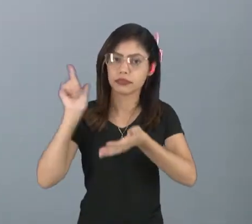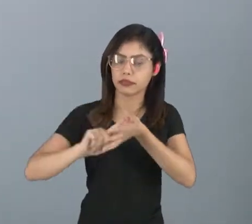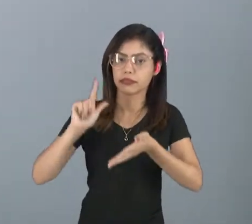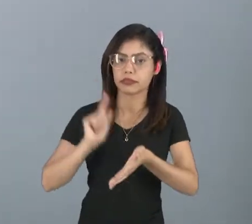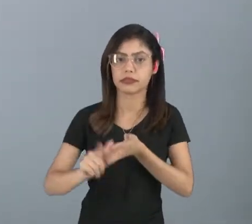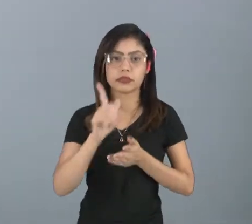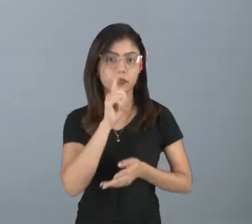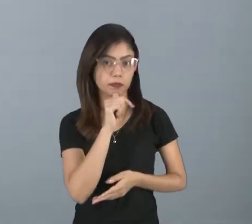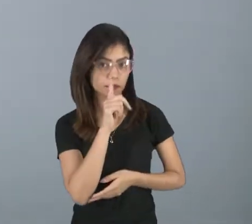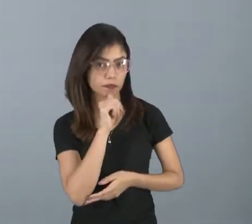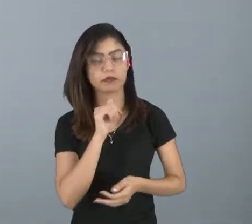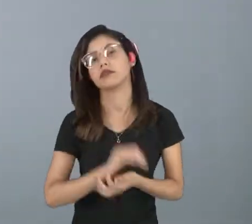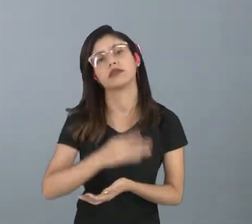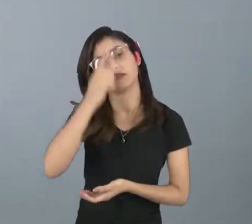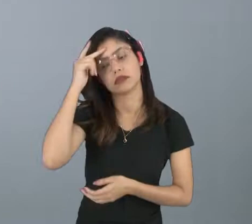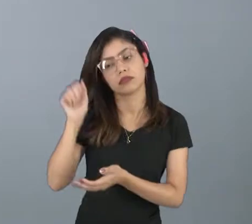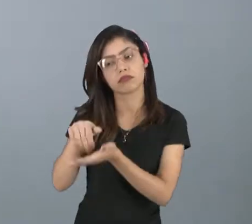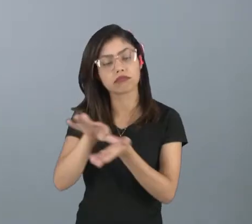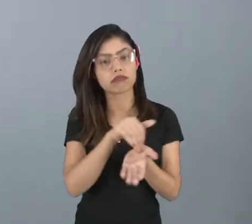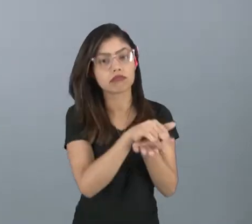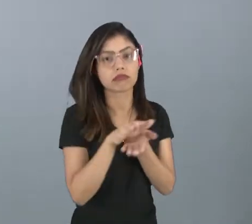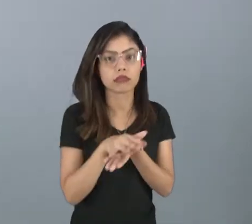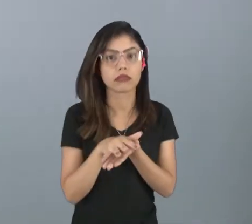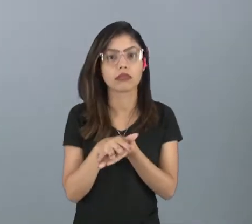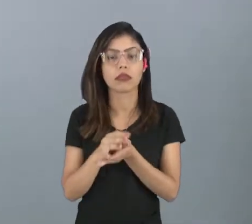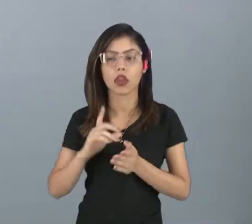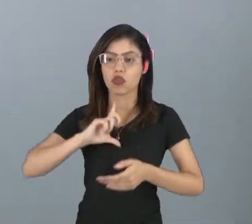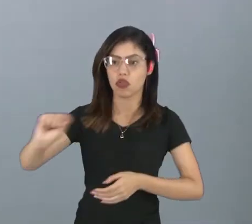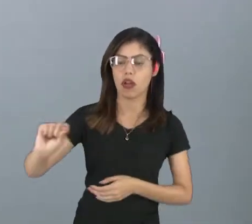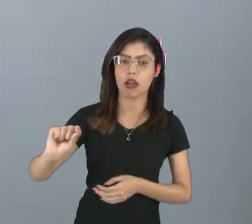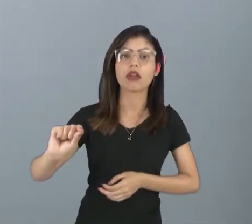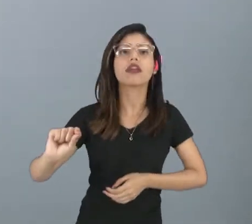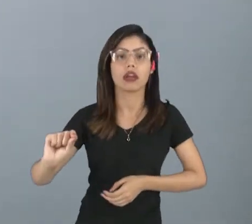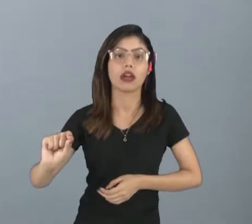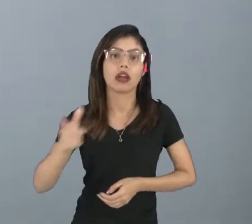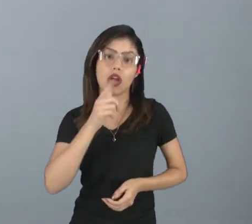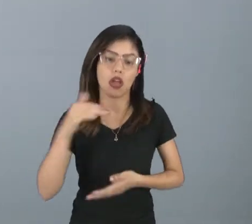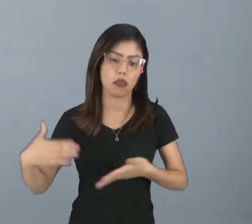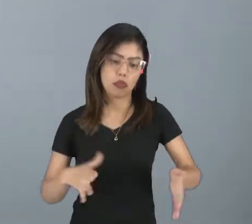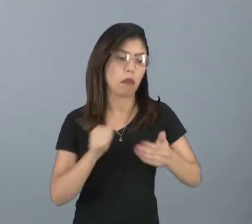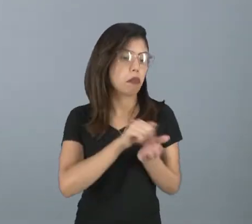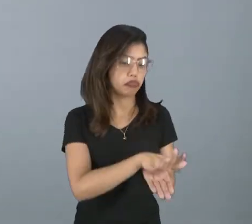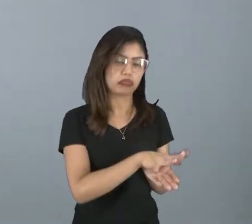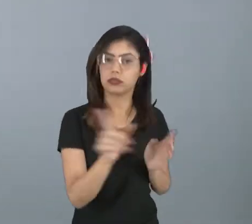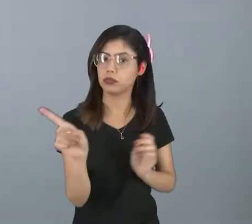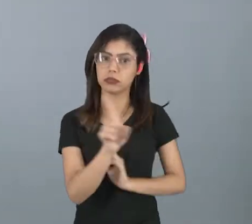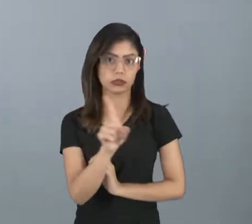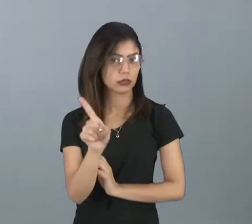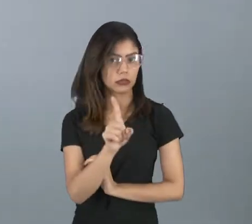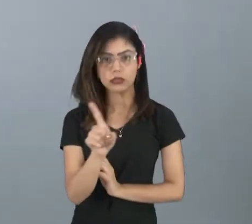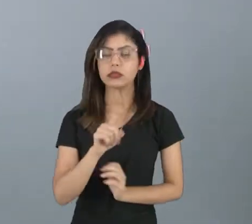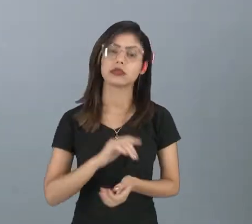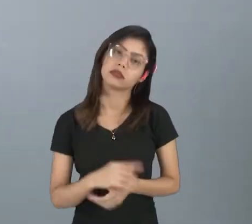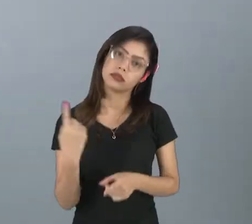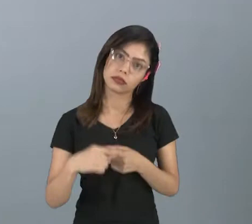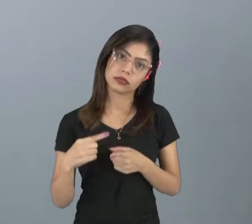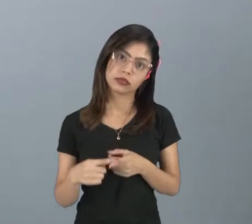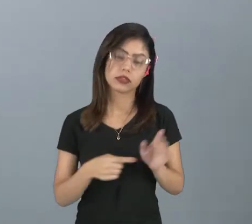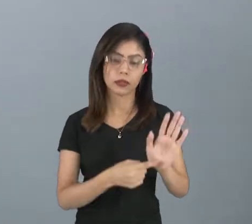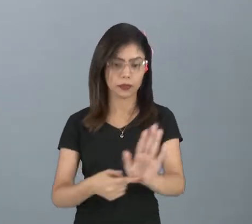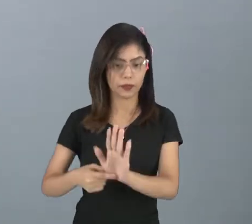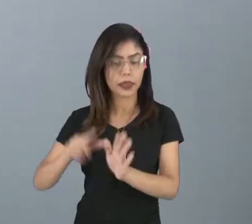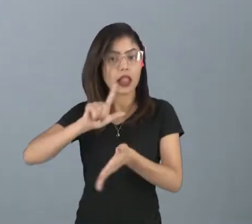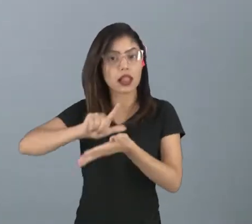que vai ser descartada pelas pessoas, para que ela não seja jogada nos corpos d'água de qualquer jeito, Porque não adianta nada eu disponibilizar uma